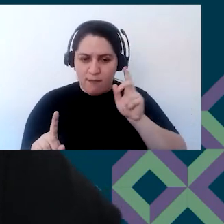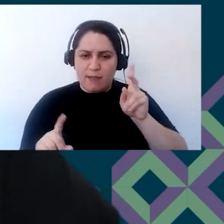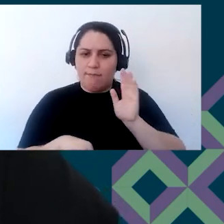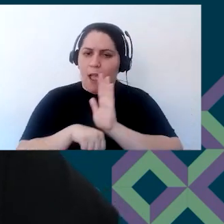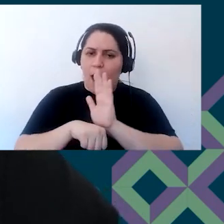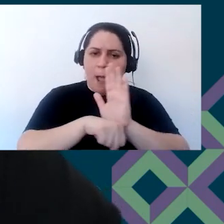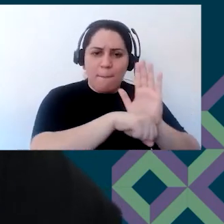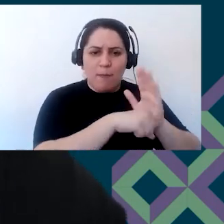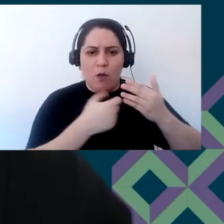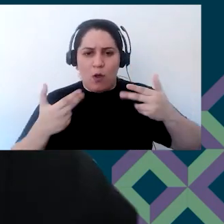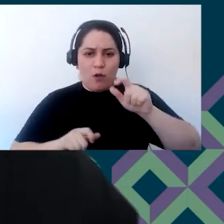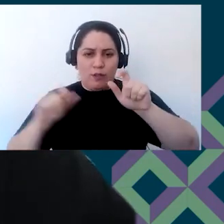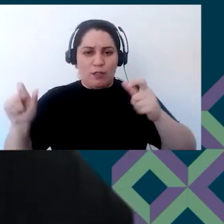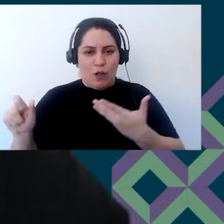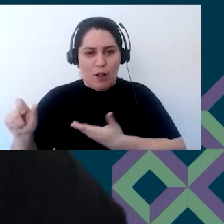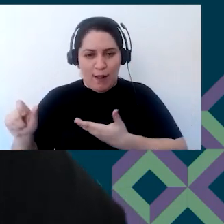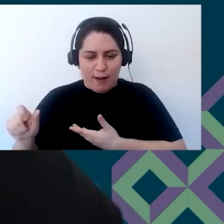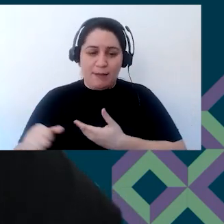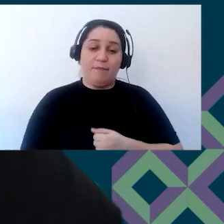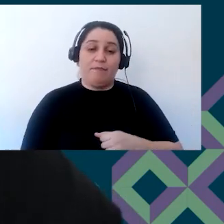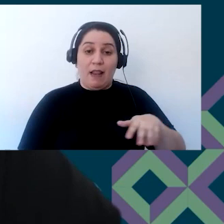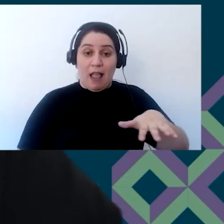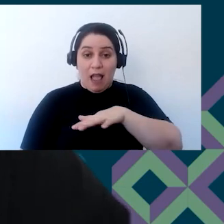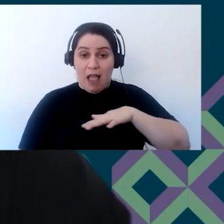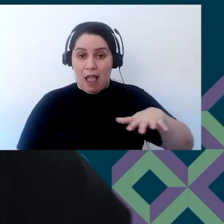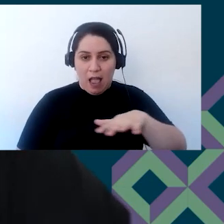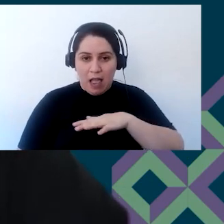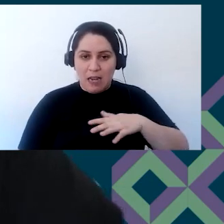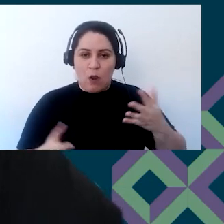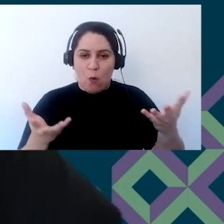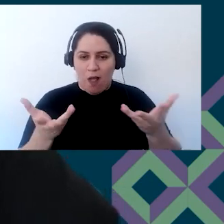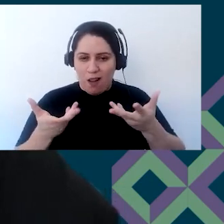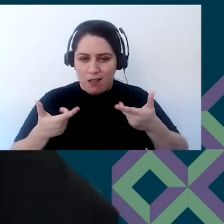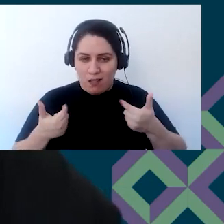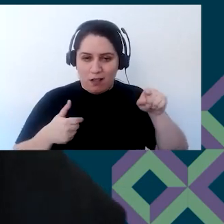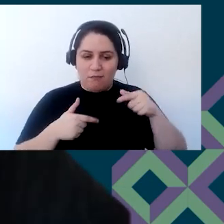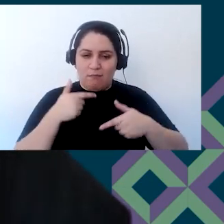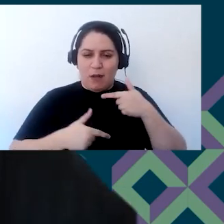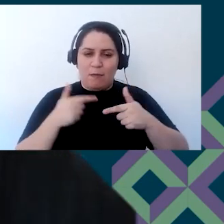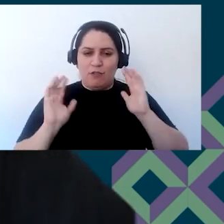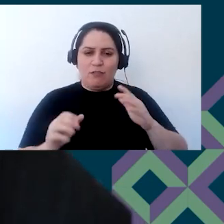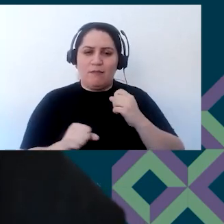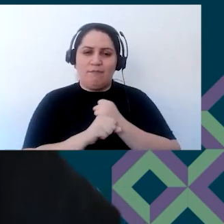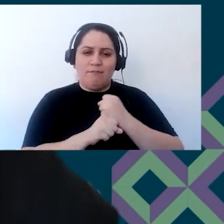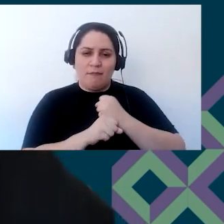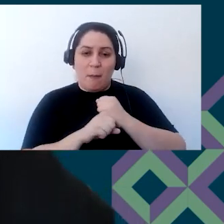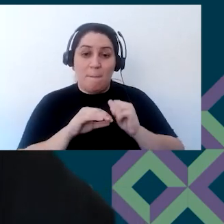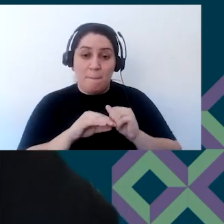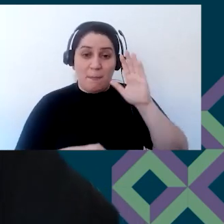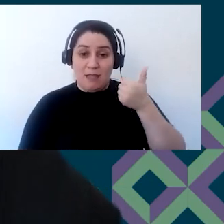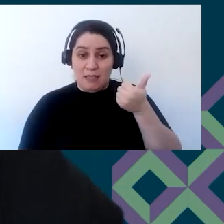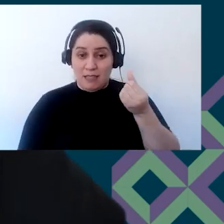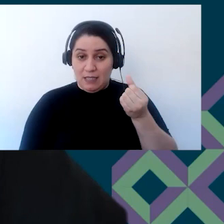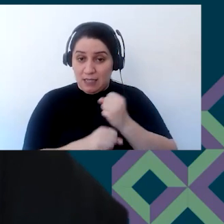assuntos dessa temática. Na área de qualidade, a Trícia possui experiência de mais de 16 anos trabalhando em projetos nacionais